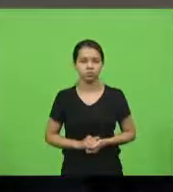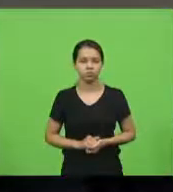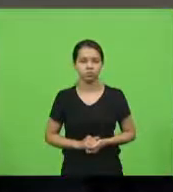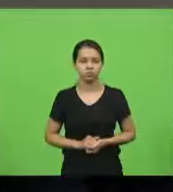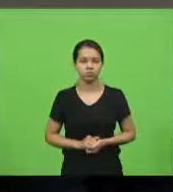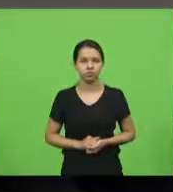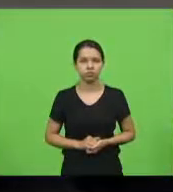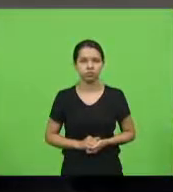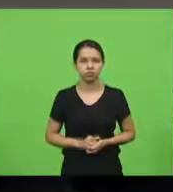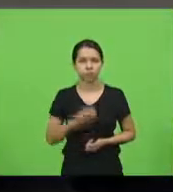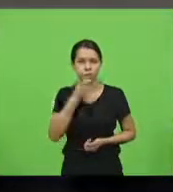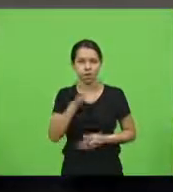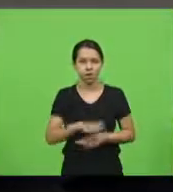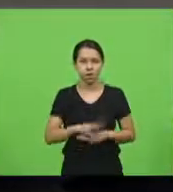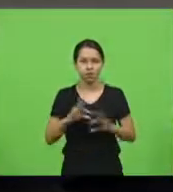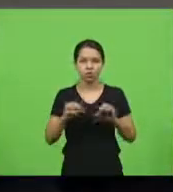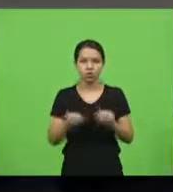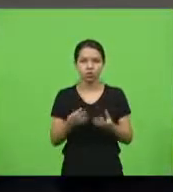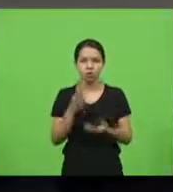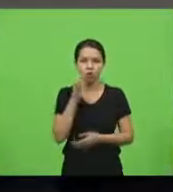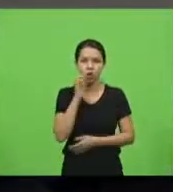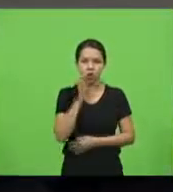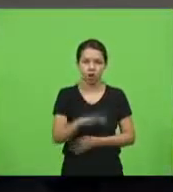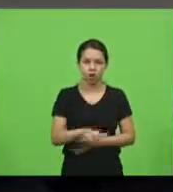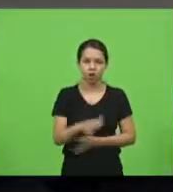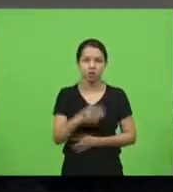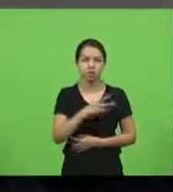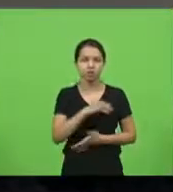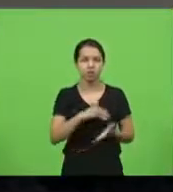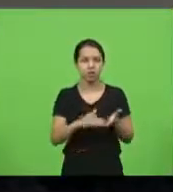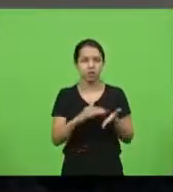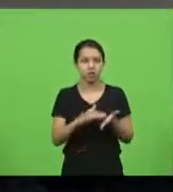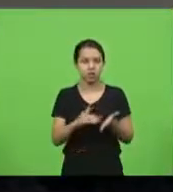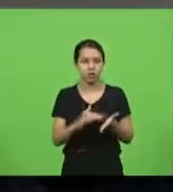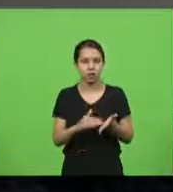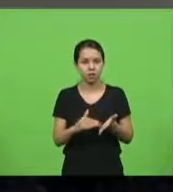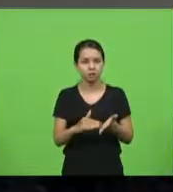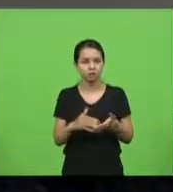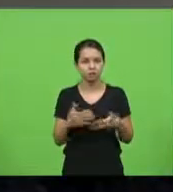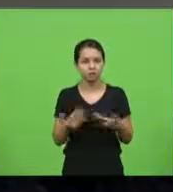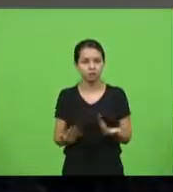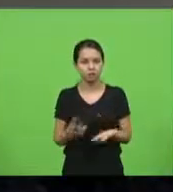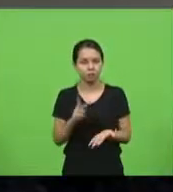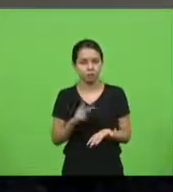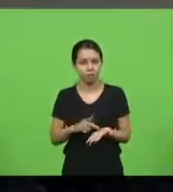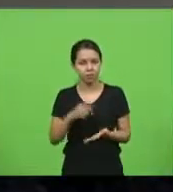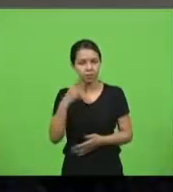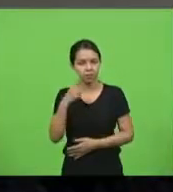E a todos, boa tarde, secretário. Na verdade, deputado Lima,